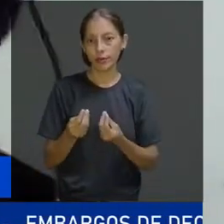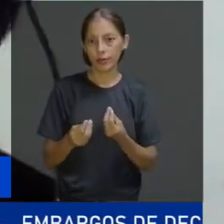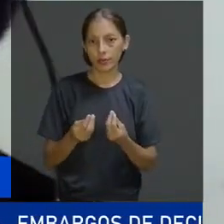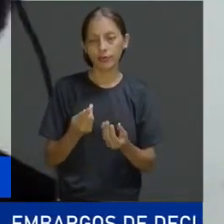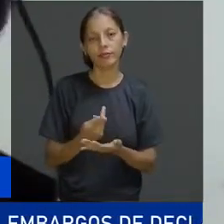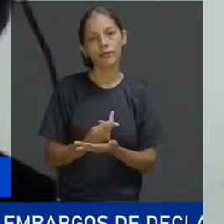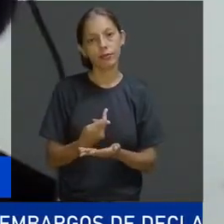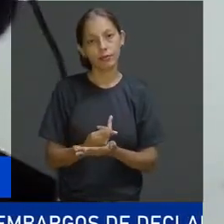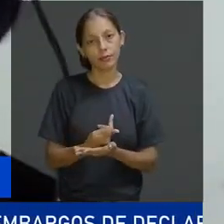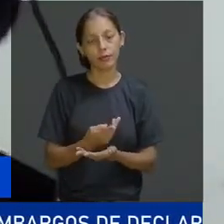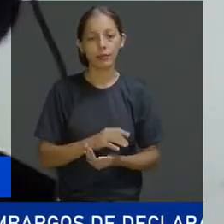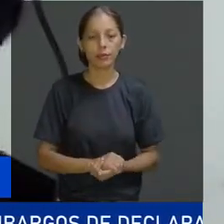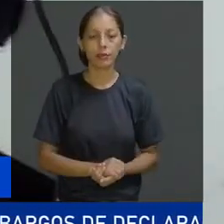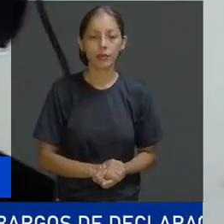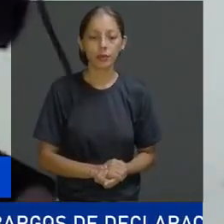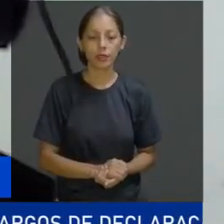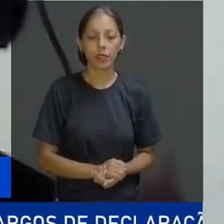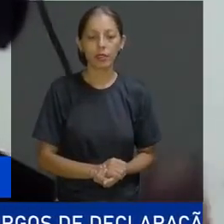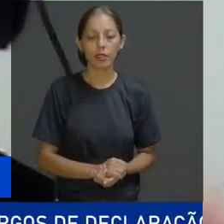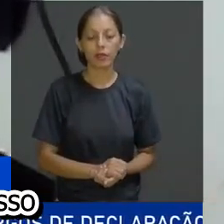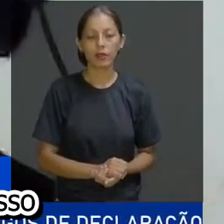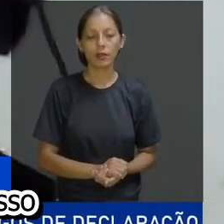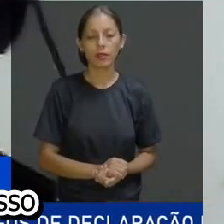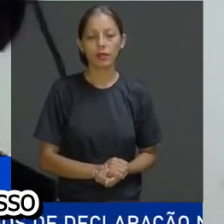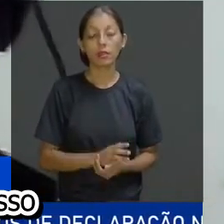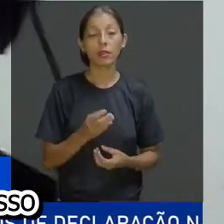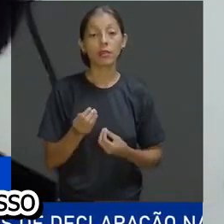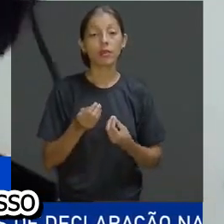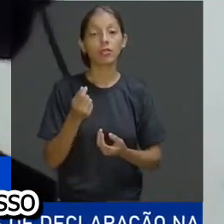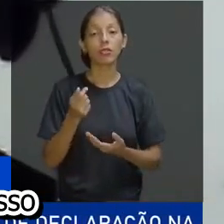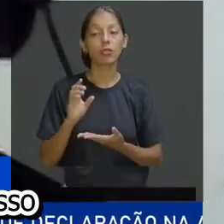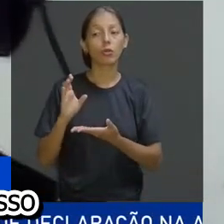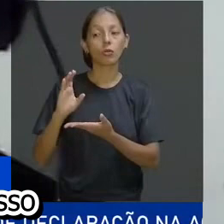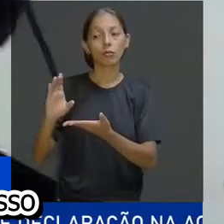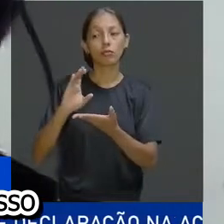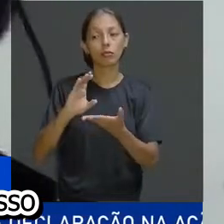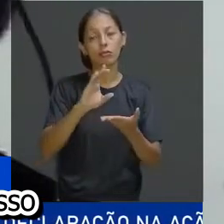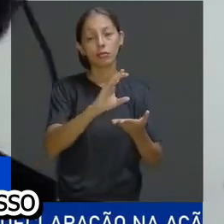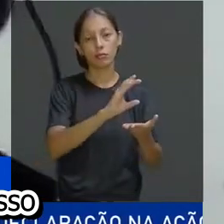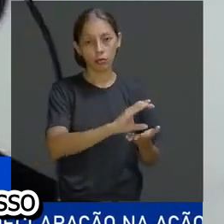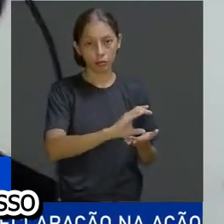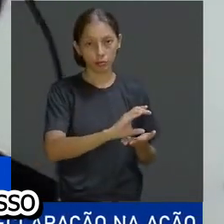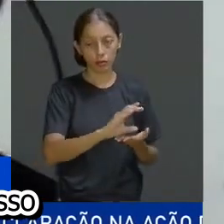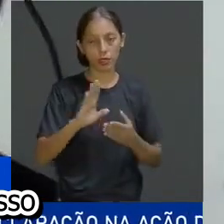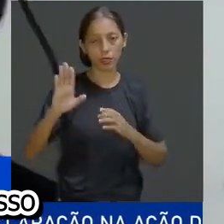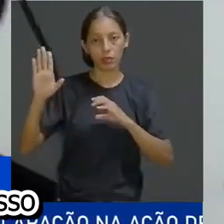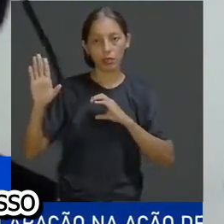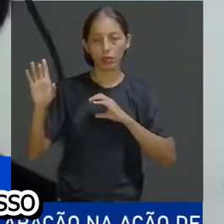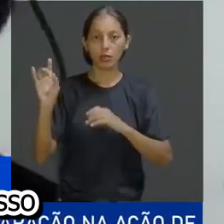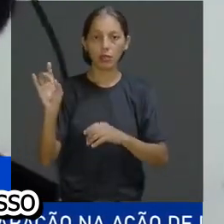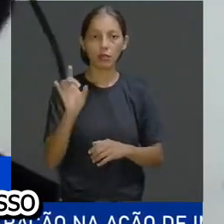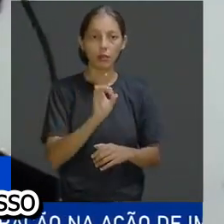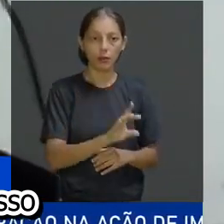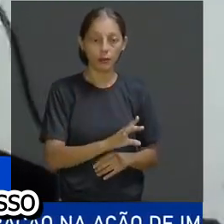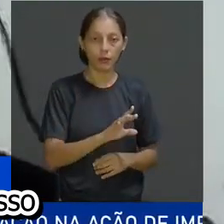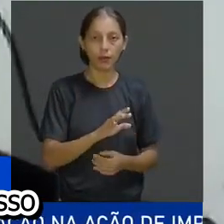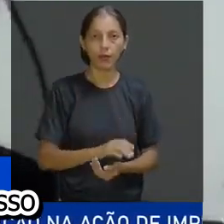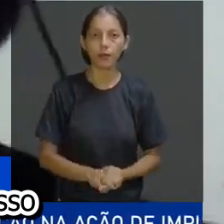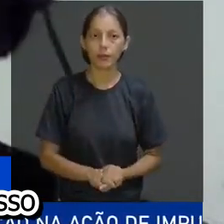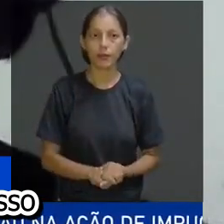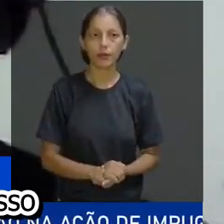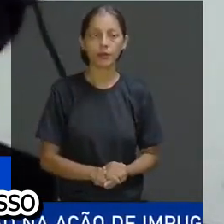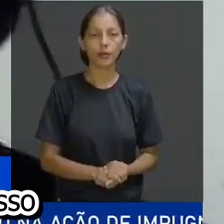Fundo Especial de Financiamento de Campanha, ficou demonstrado ao longo do curso do processo que esses foram